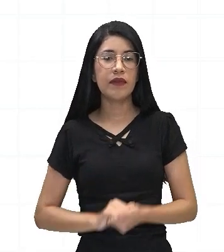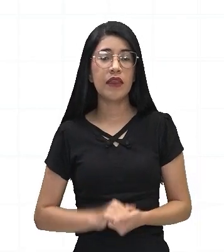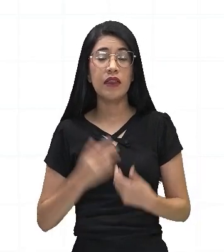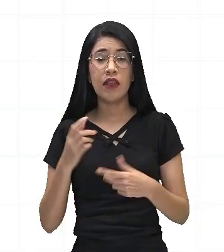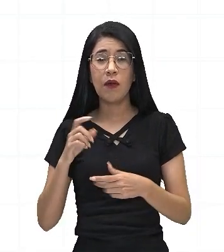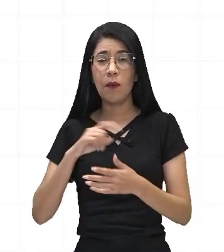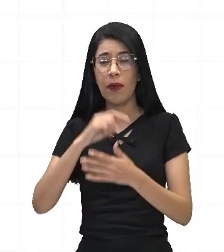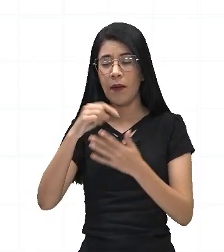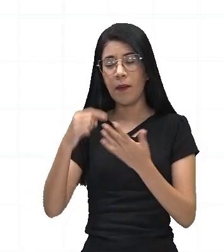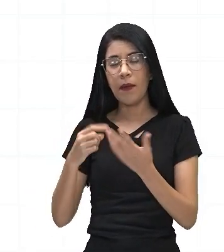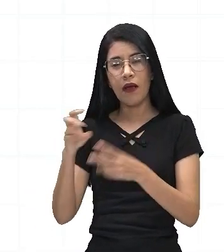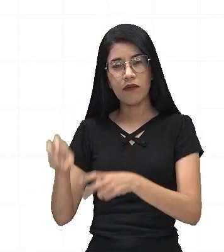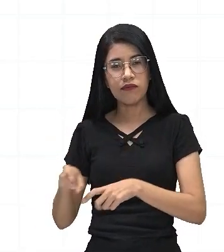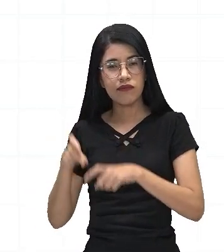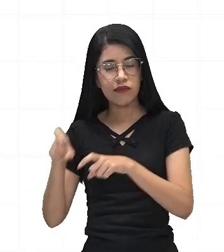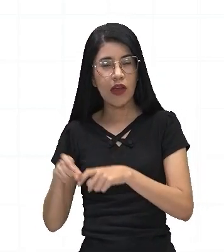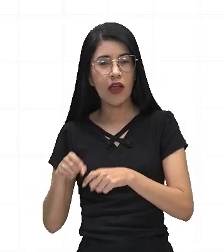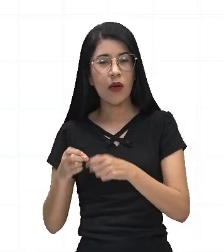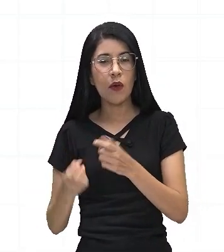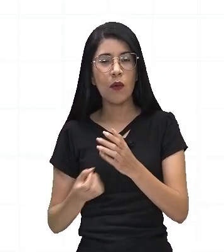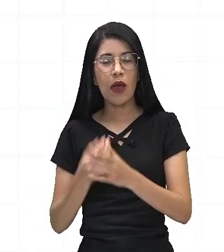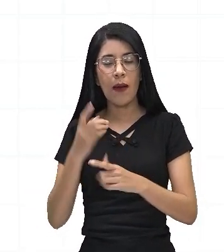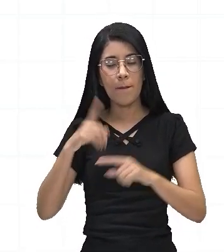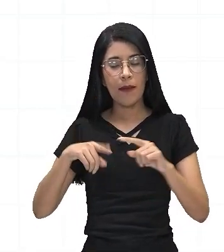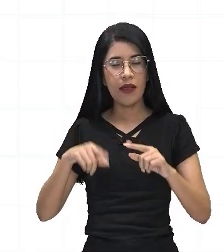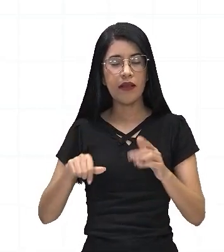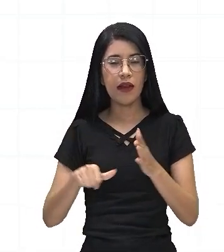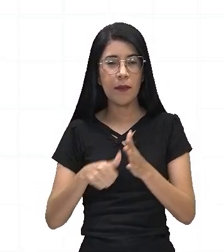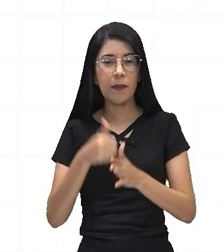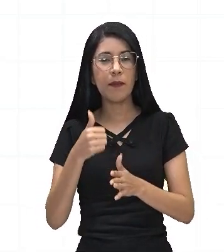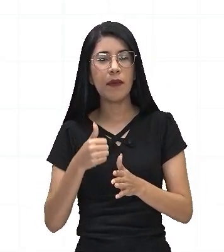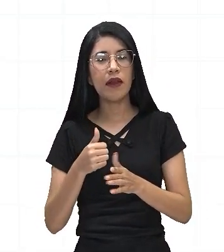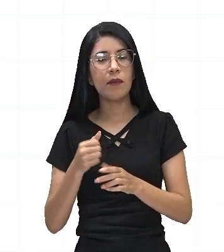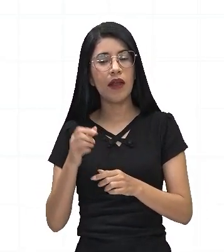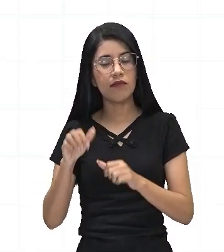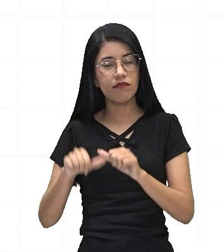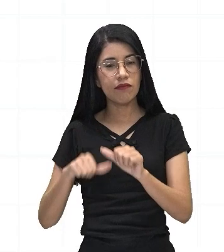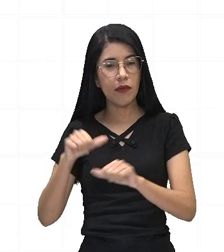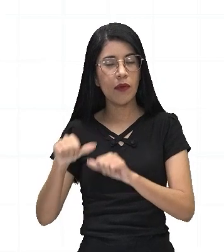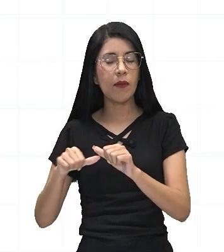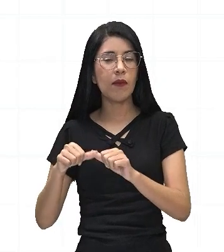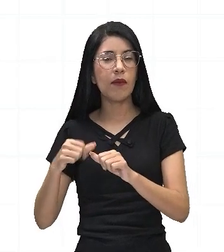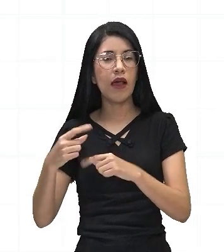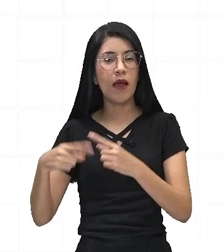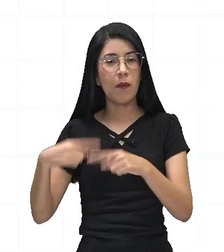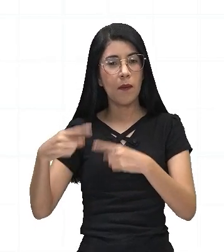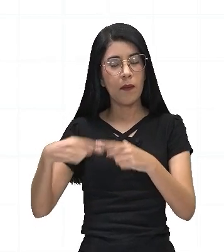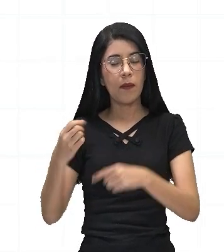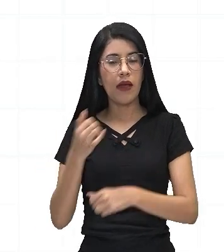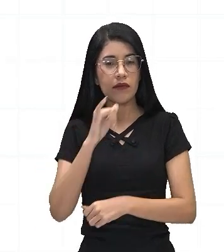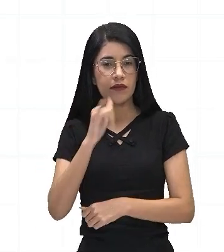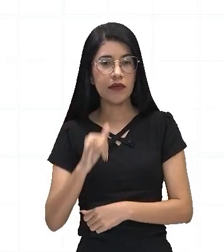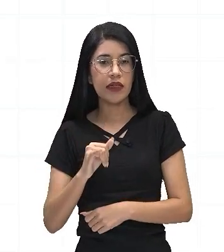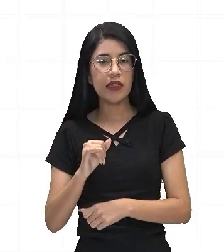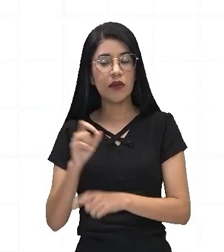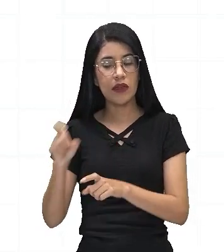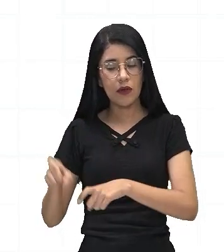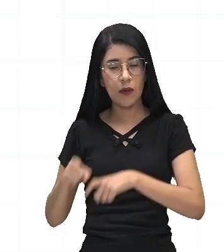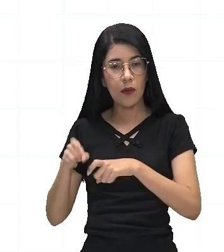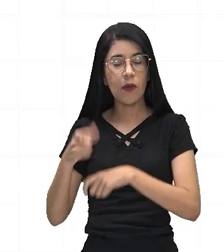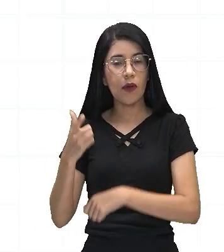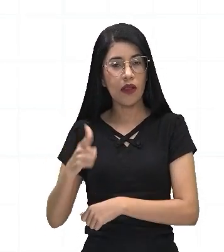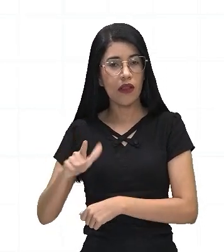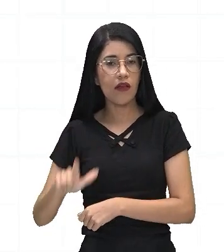vão funcionar como uma matéria-prima que vai gerar essa energia. E a gente vai ter recursos renováveis e não